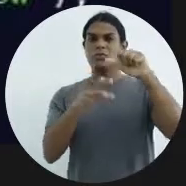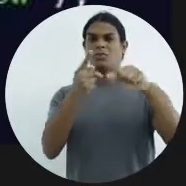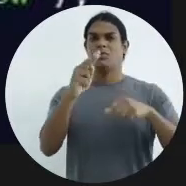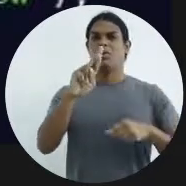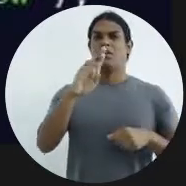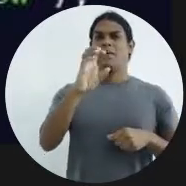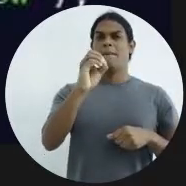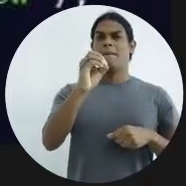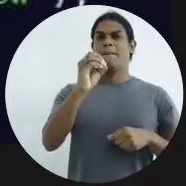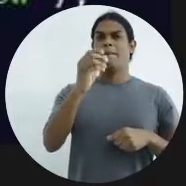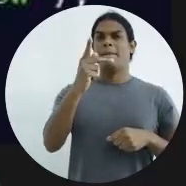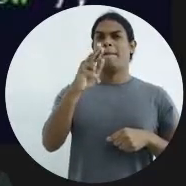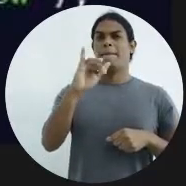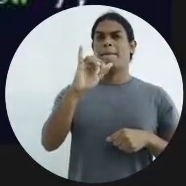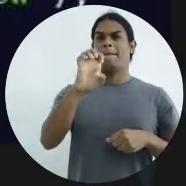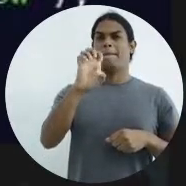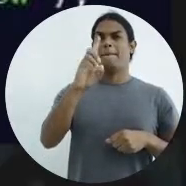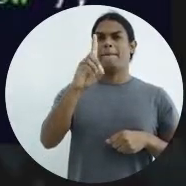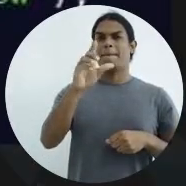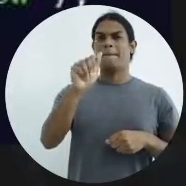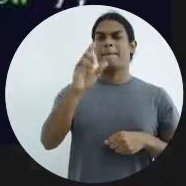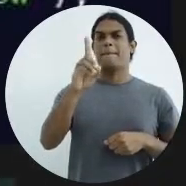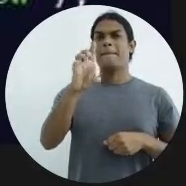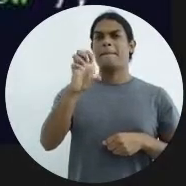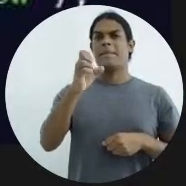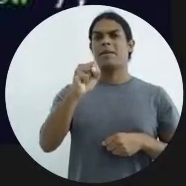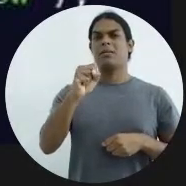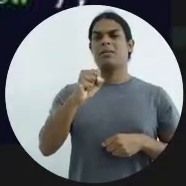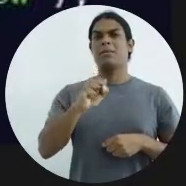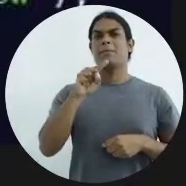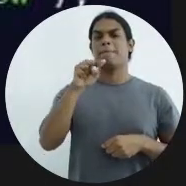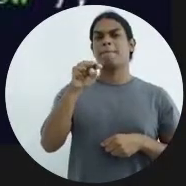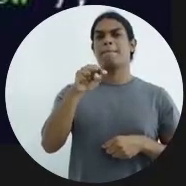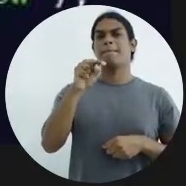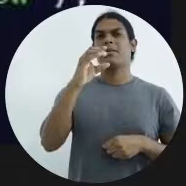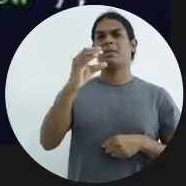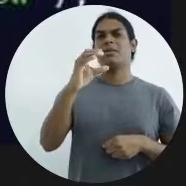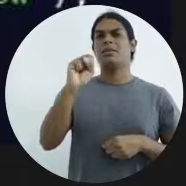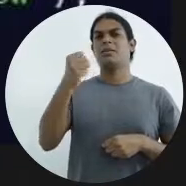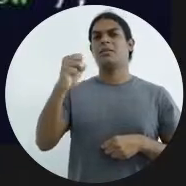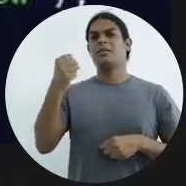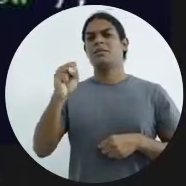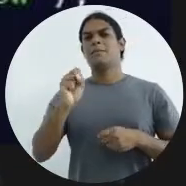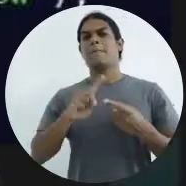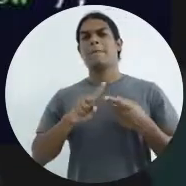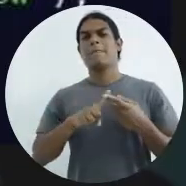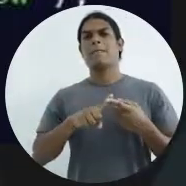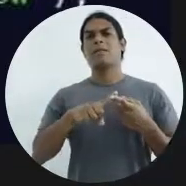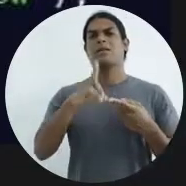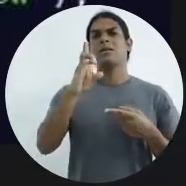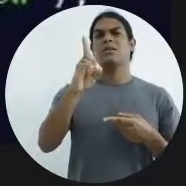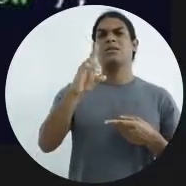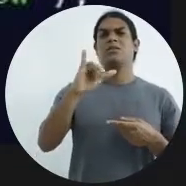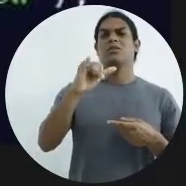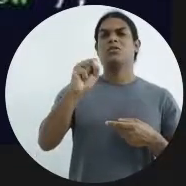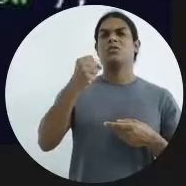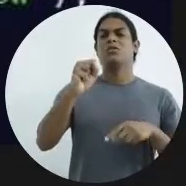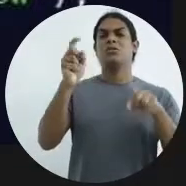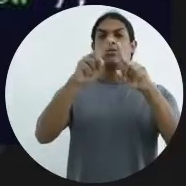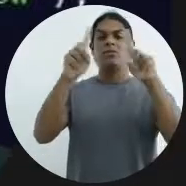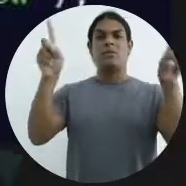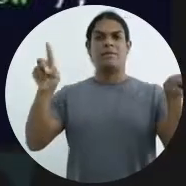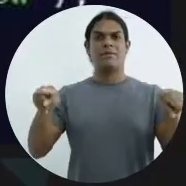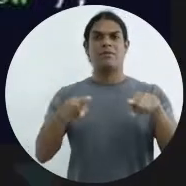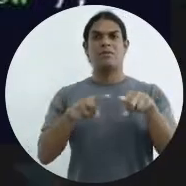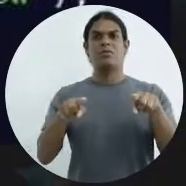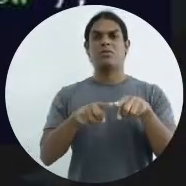de CSS, que ele tem .css, e estou também utilizando o this, ou seja, do próprio elemento retângulo.